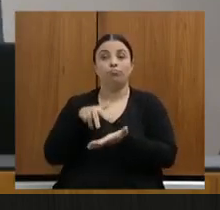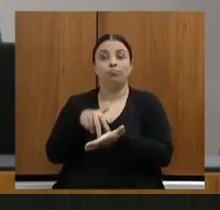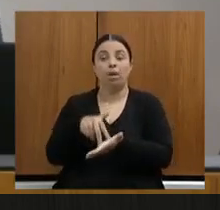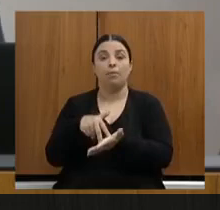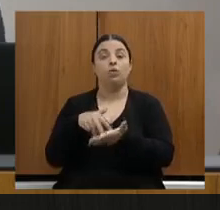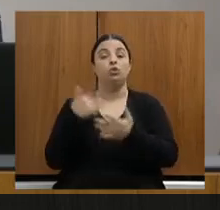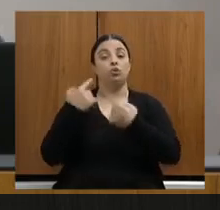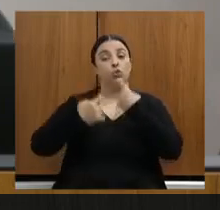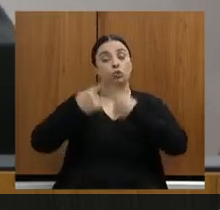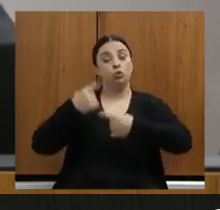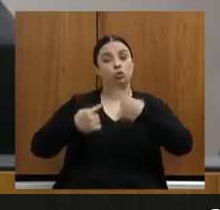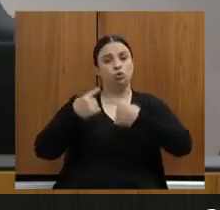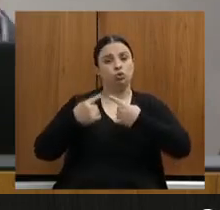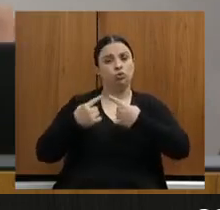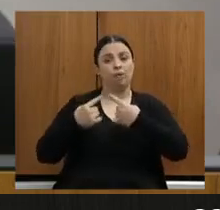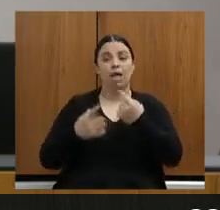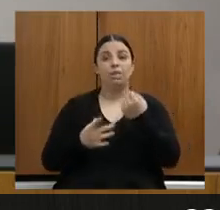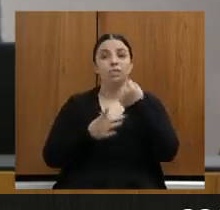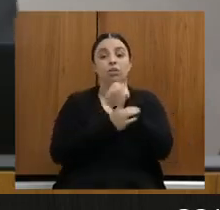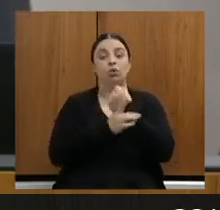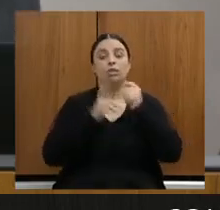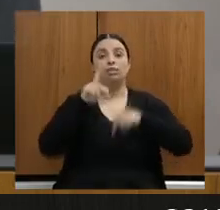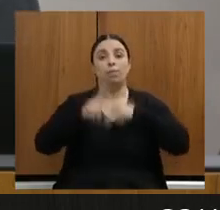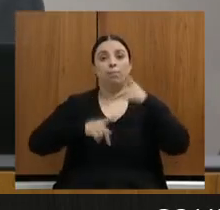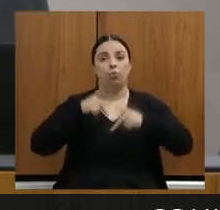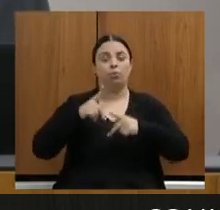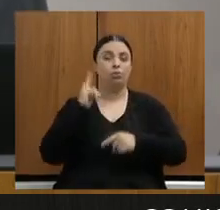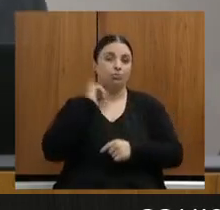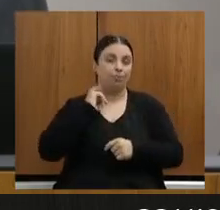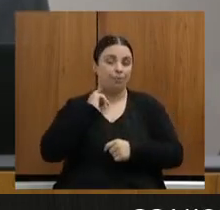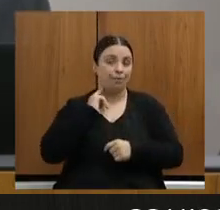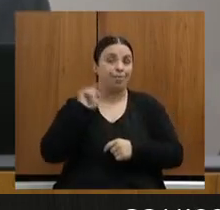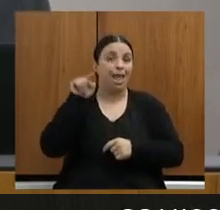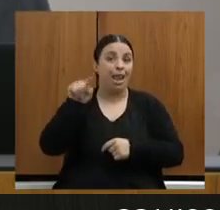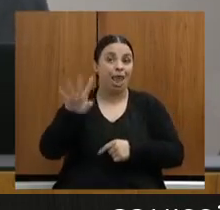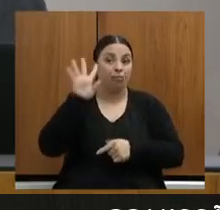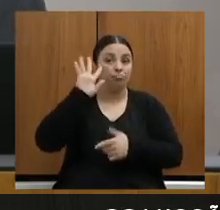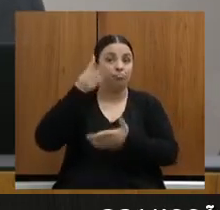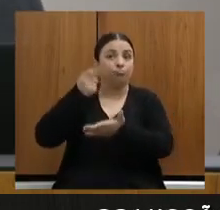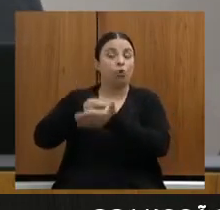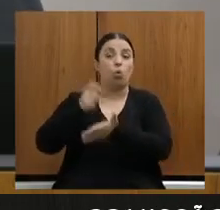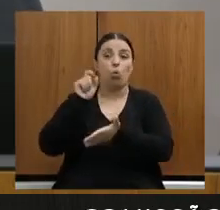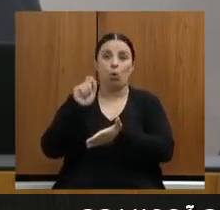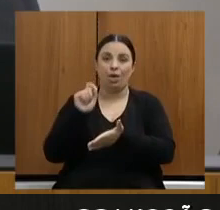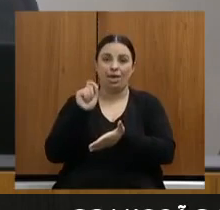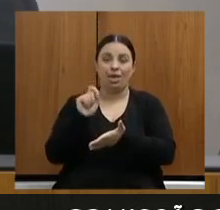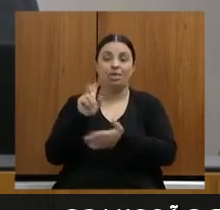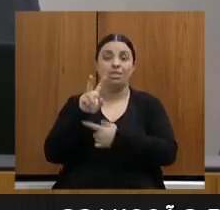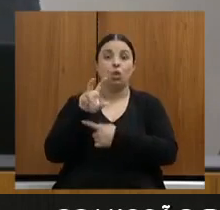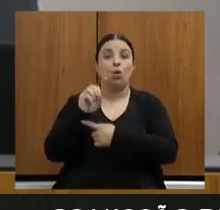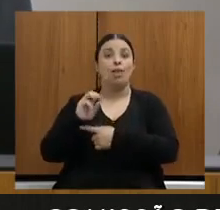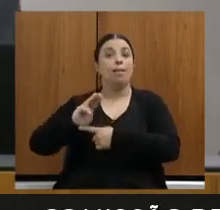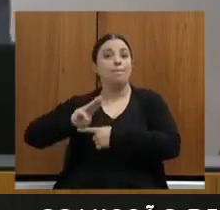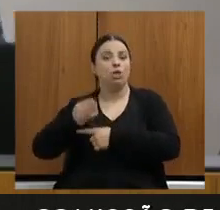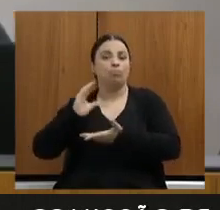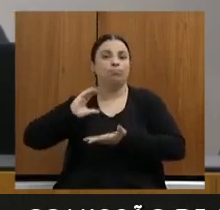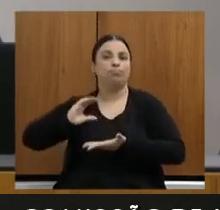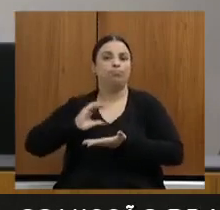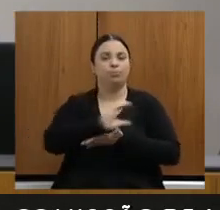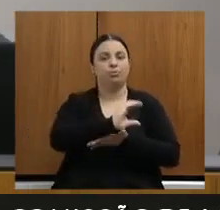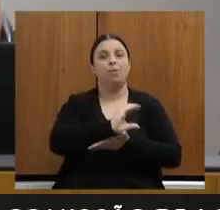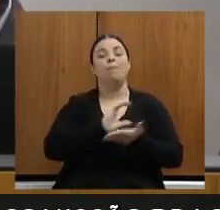e naquele dia foi definido o repasse de 50 milhões para segurança pública de Minas Gerais